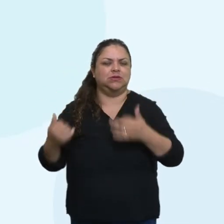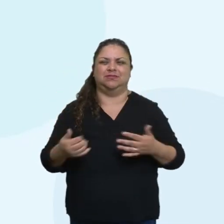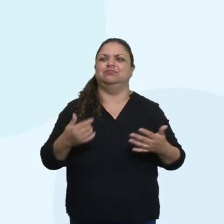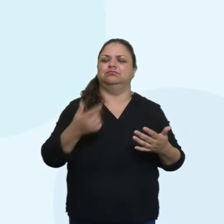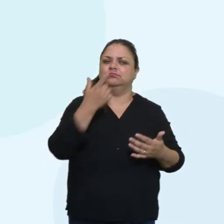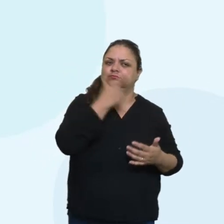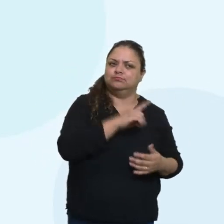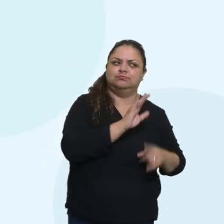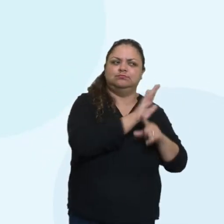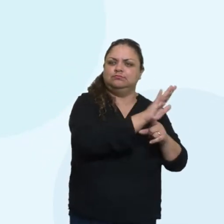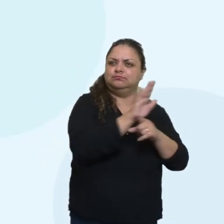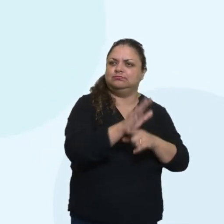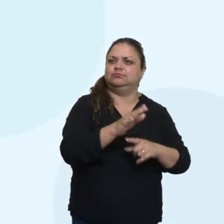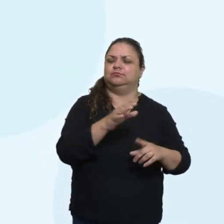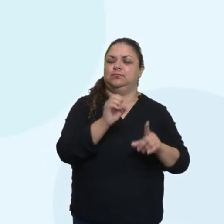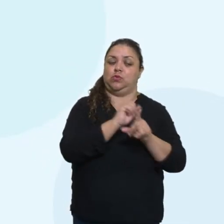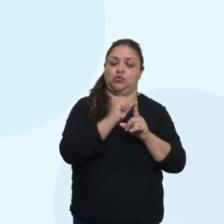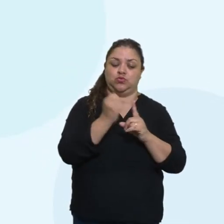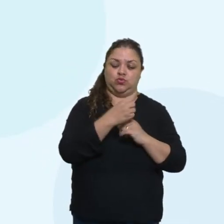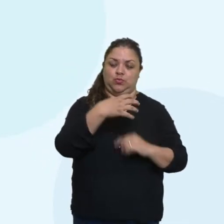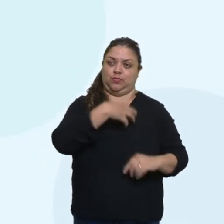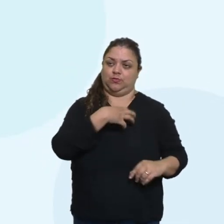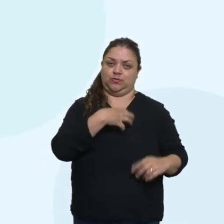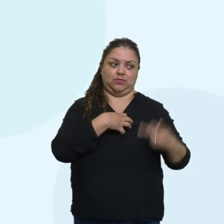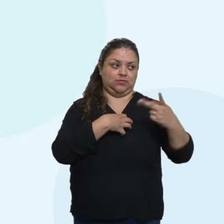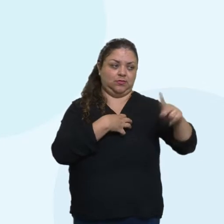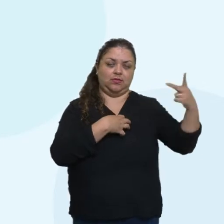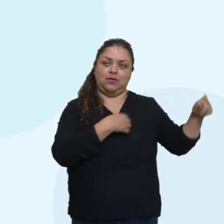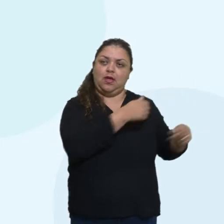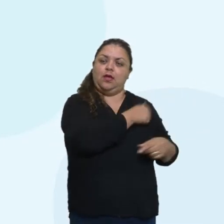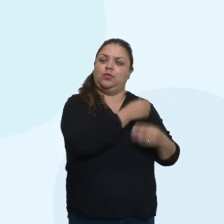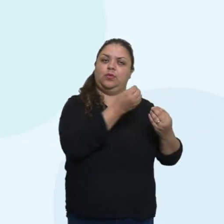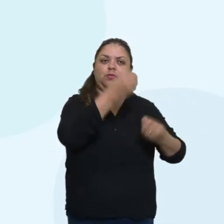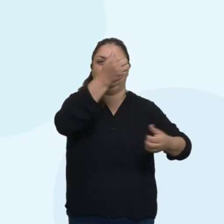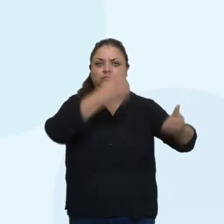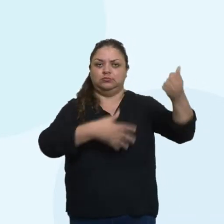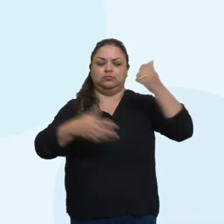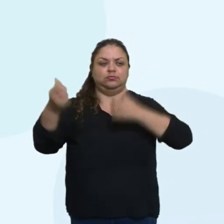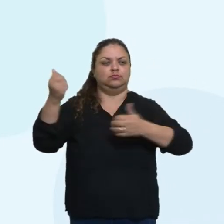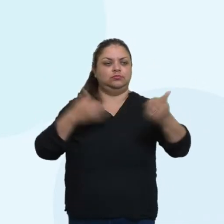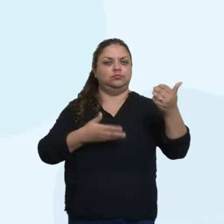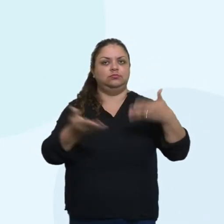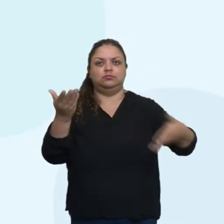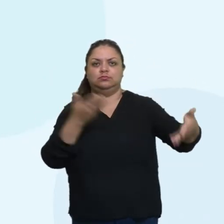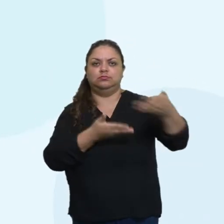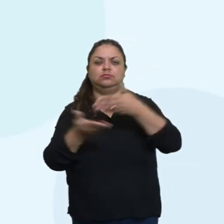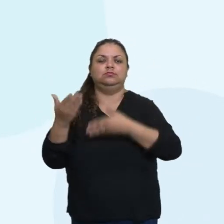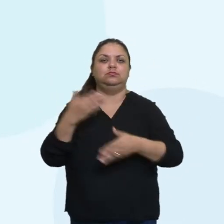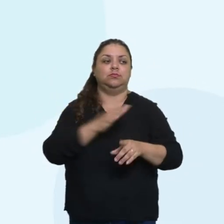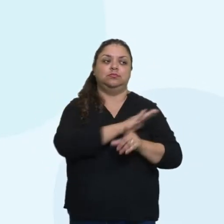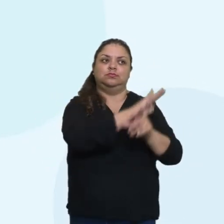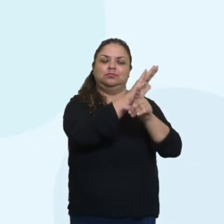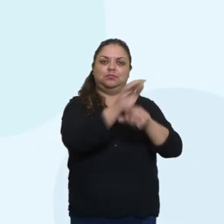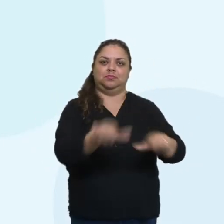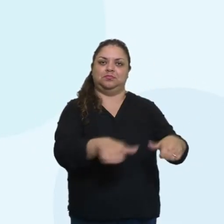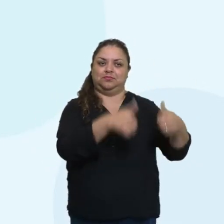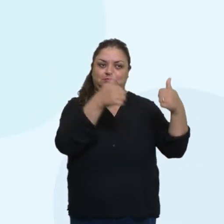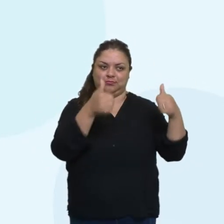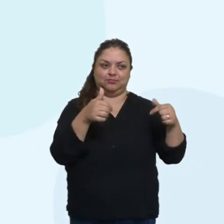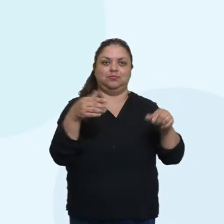do ponto de vista cognitivo e socioemocional para a proposição de encaminhamentos de melhoria e a participação